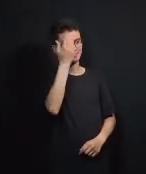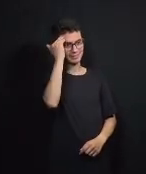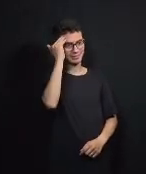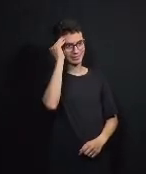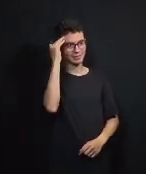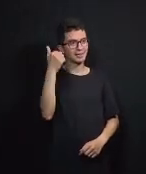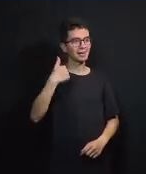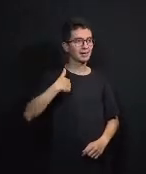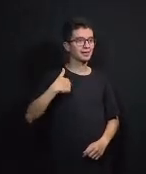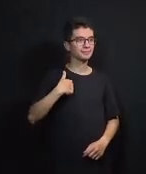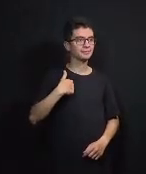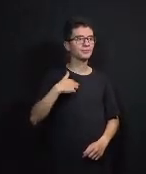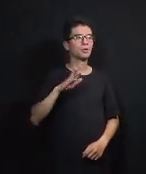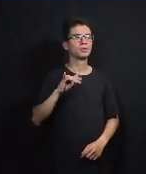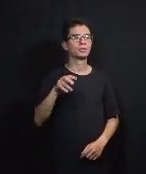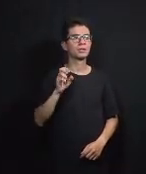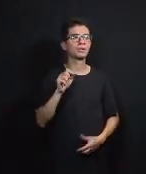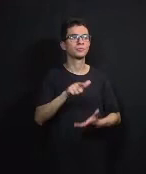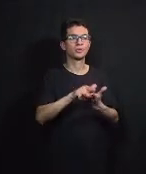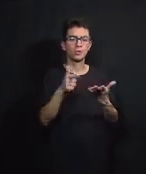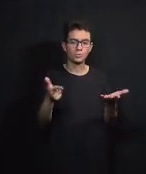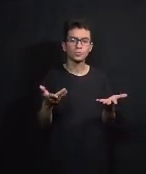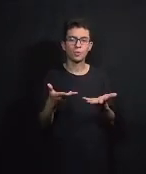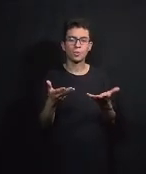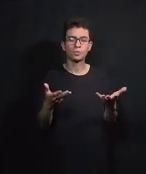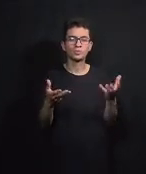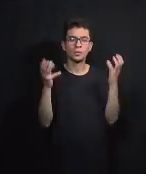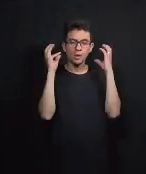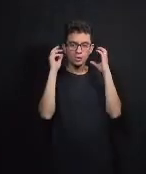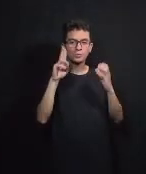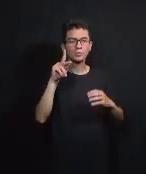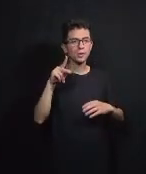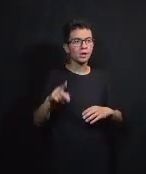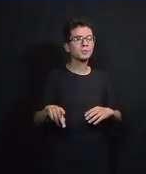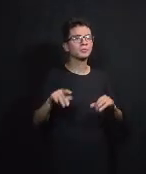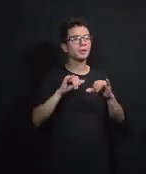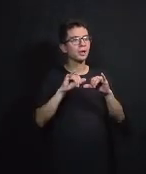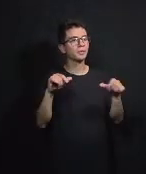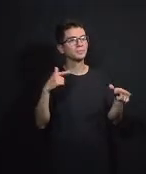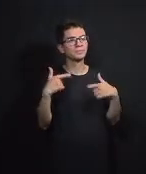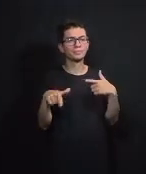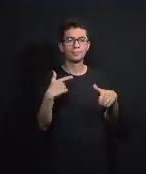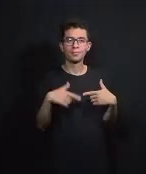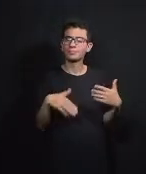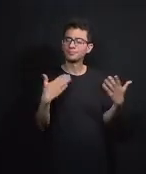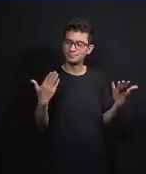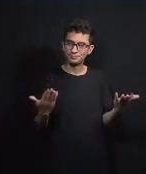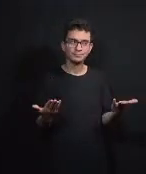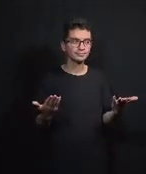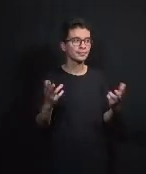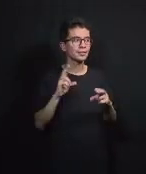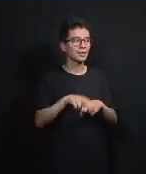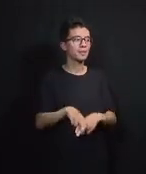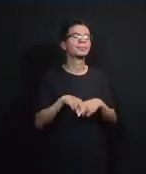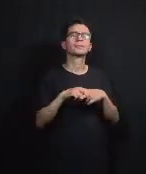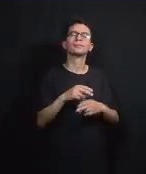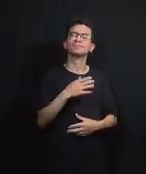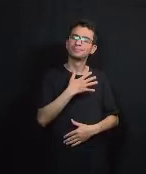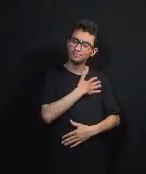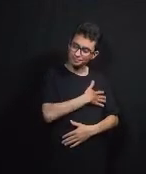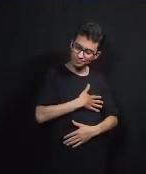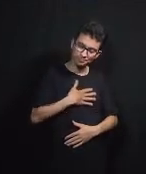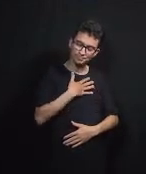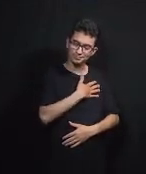jornalista. Atualmente, eu estou no Jornal da USP no ar, na Rádio USP, enfim. E tenho muito prazer em entrevistá-lo. Nós já